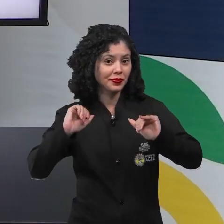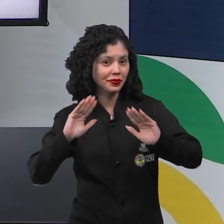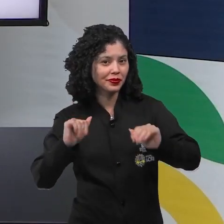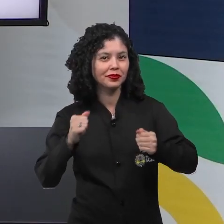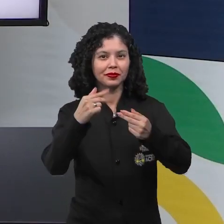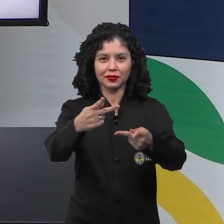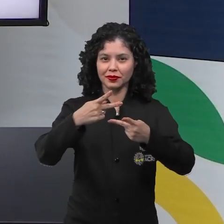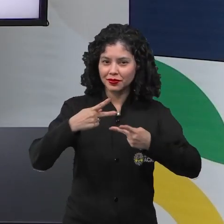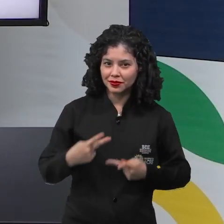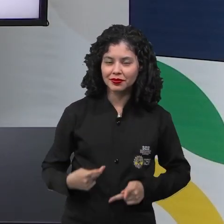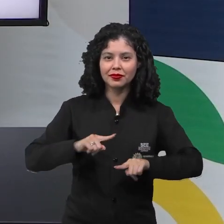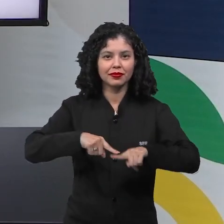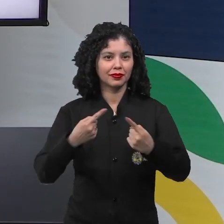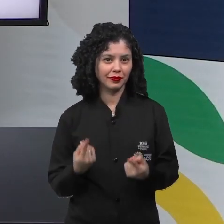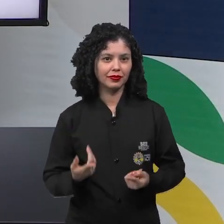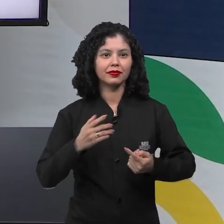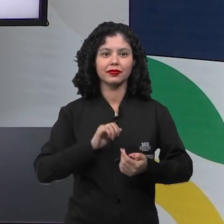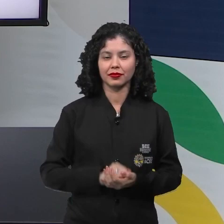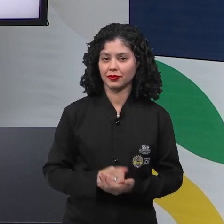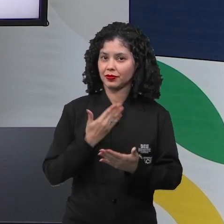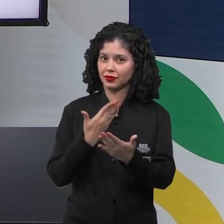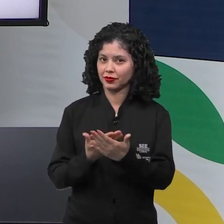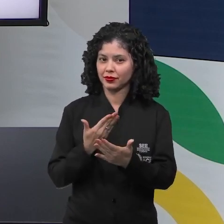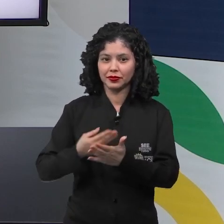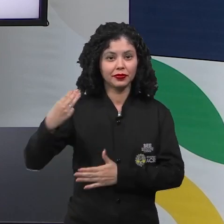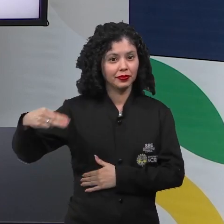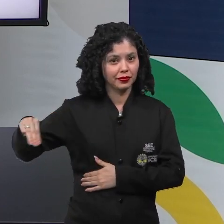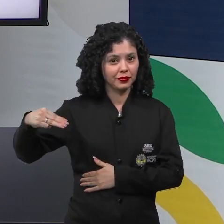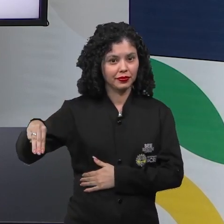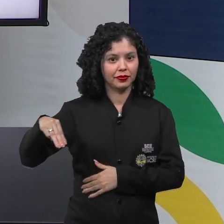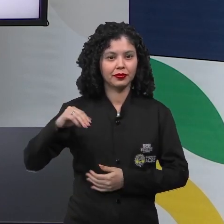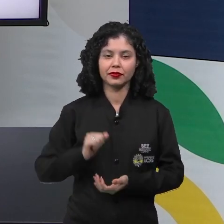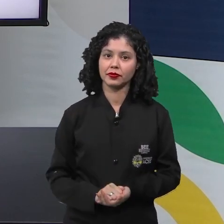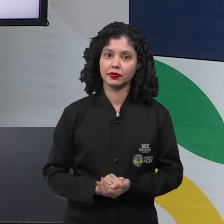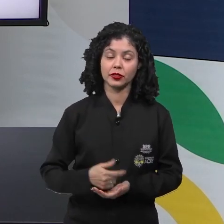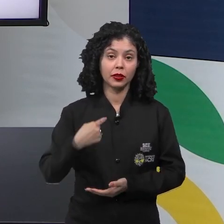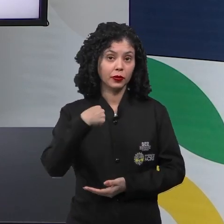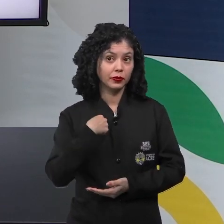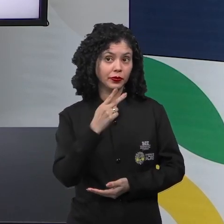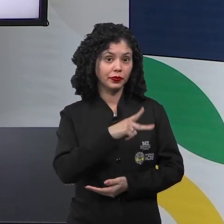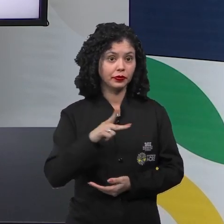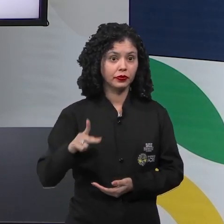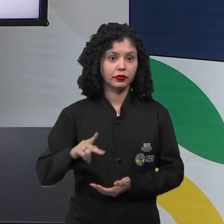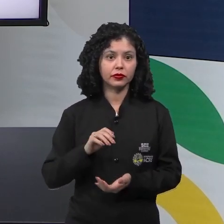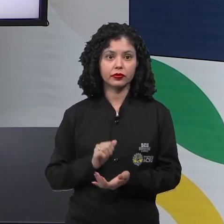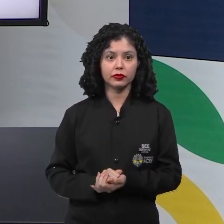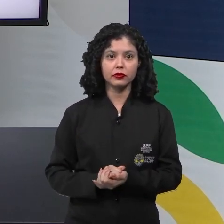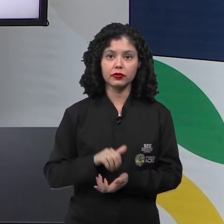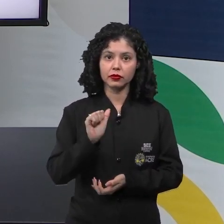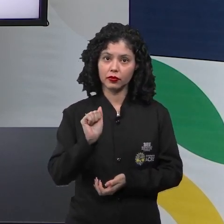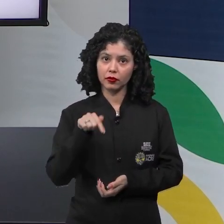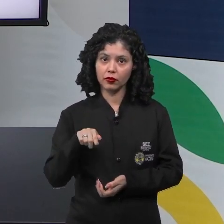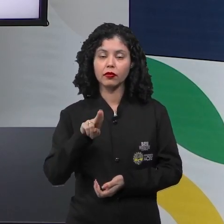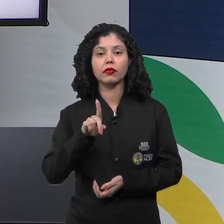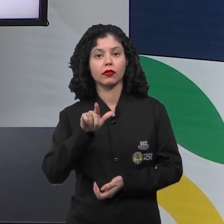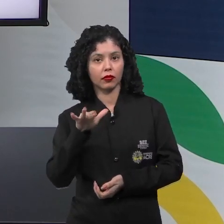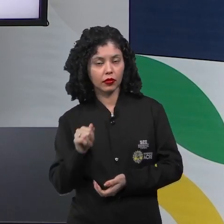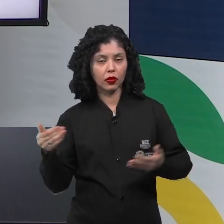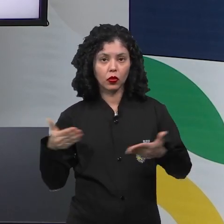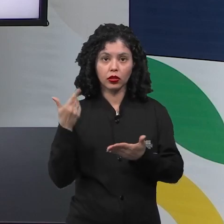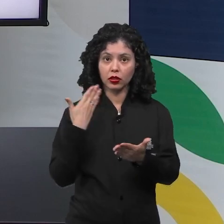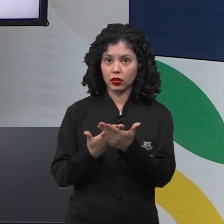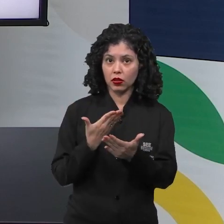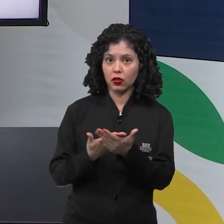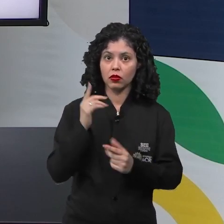Olá, seja muito bem-vindo a mais uma aula de matemática e eu sou o professor Áquila. E na aula